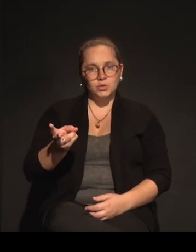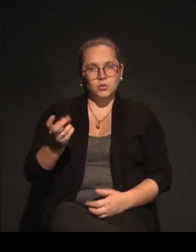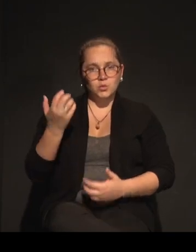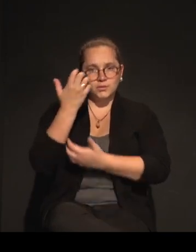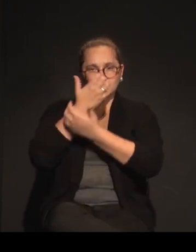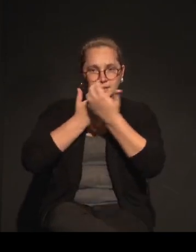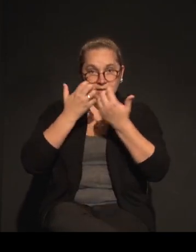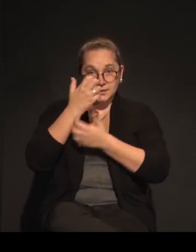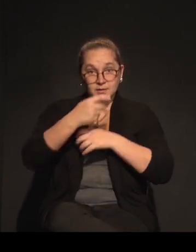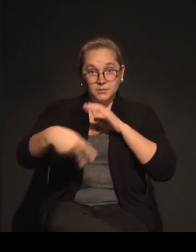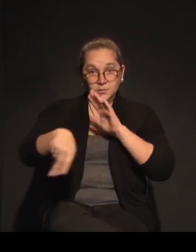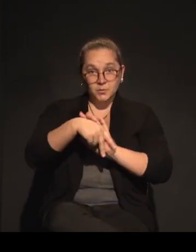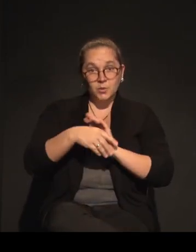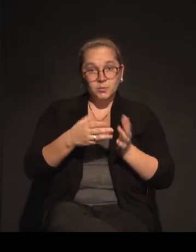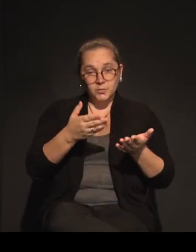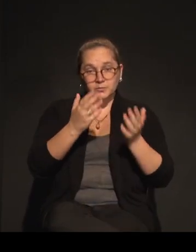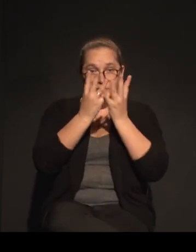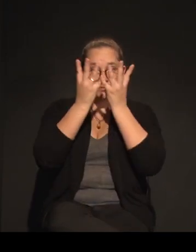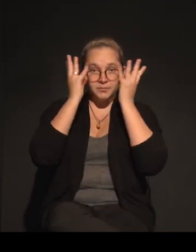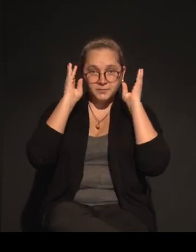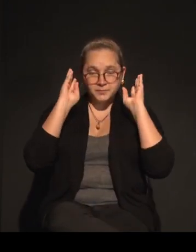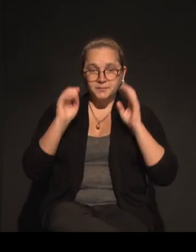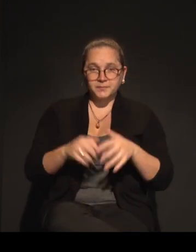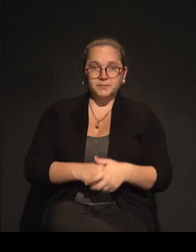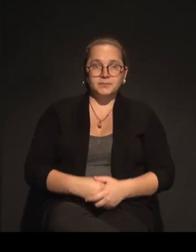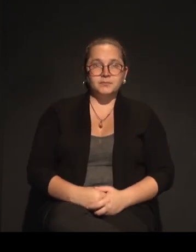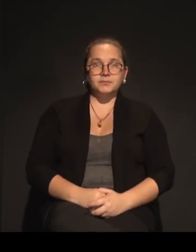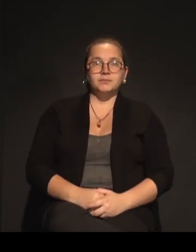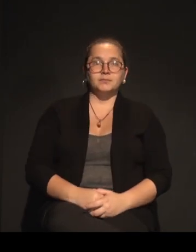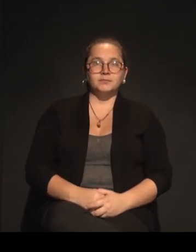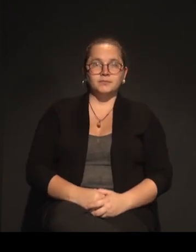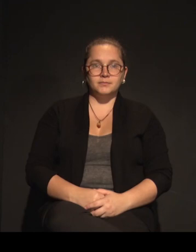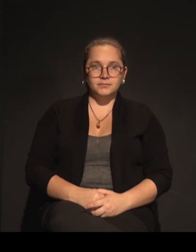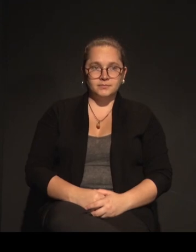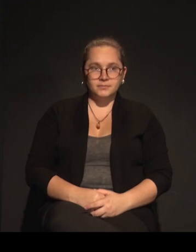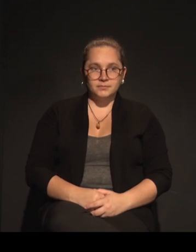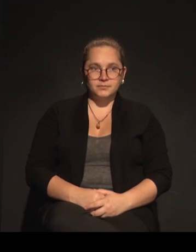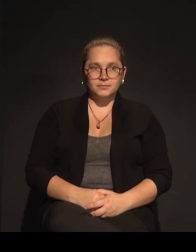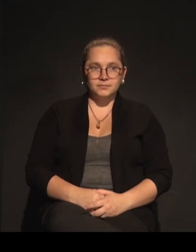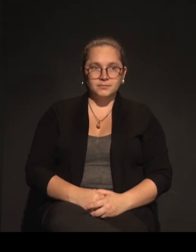anal é hurley e